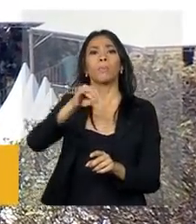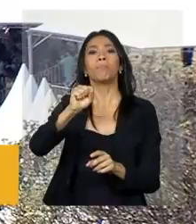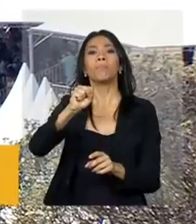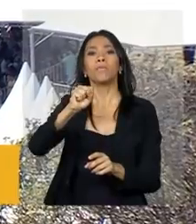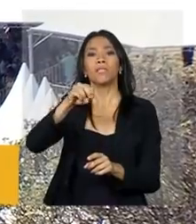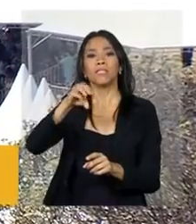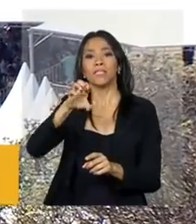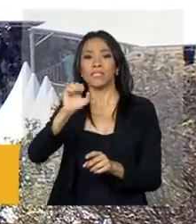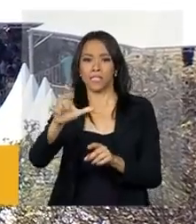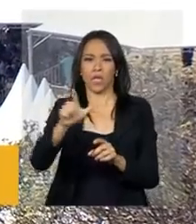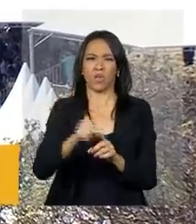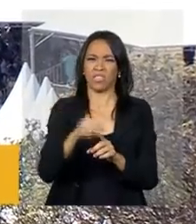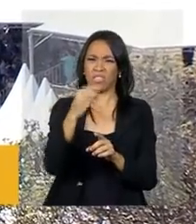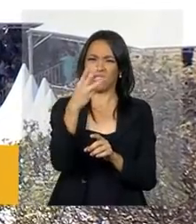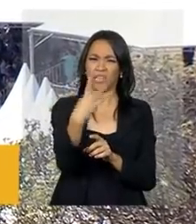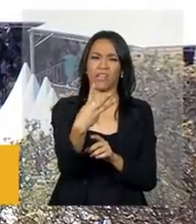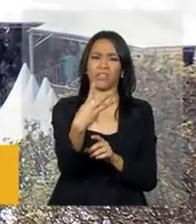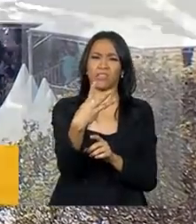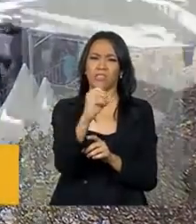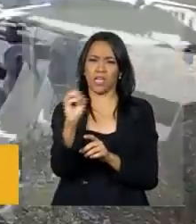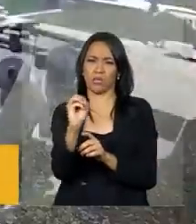alcança cerca de 300 quilômetros,